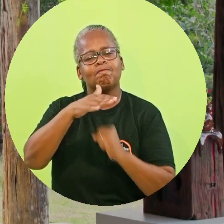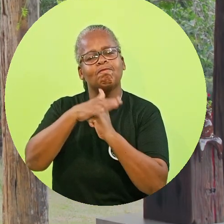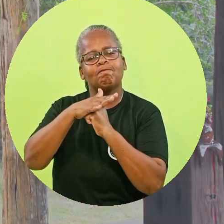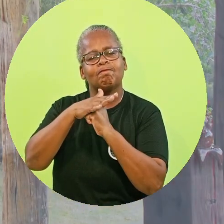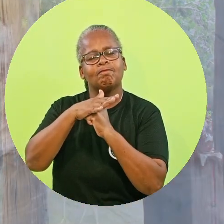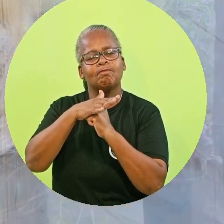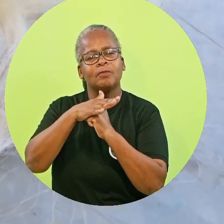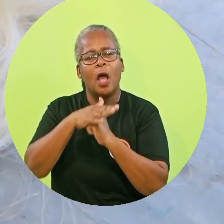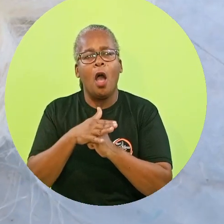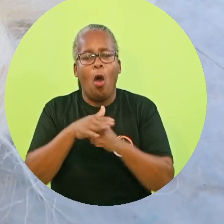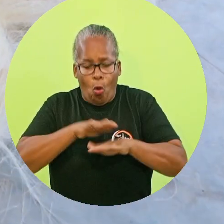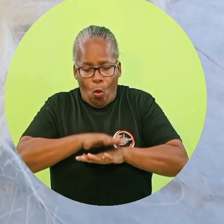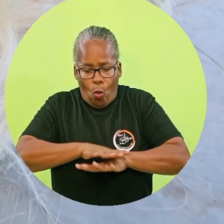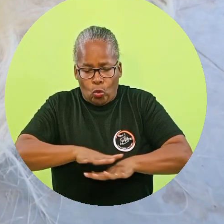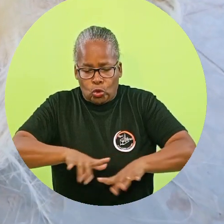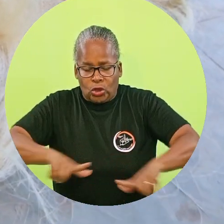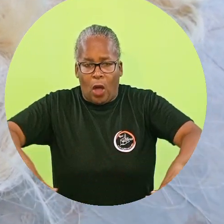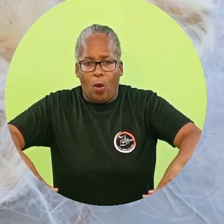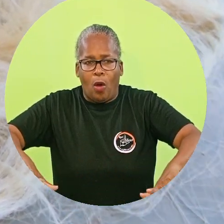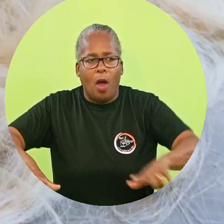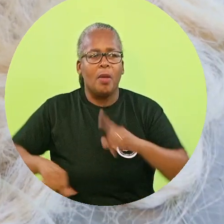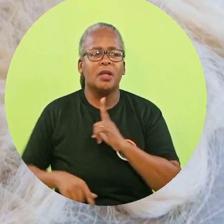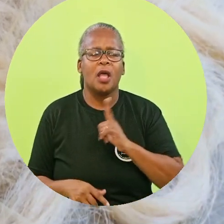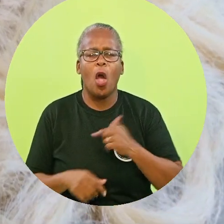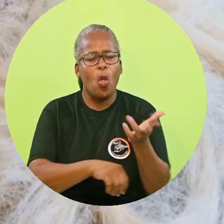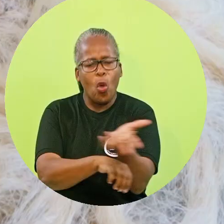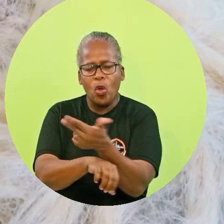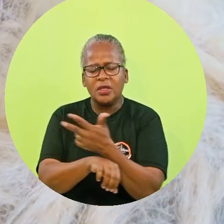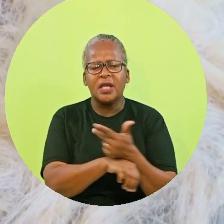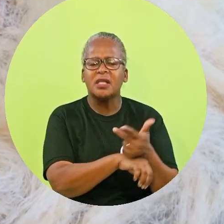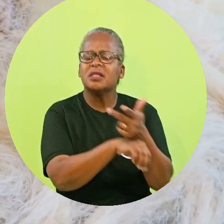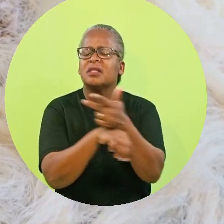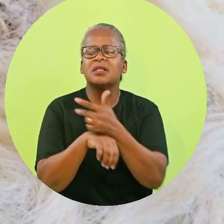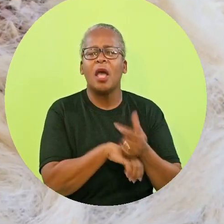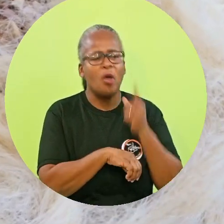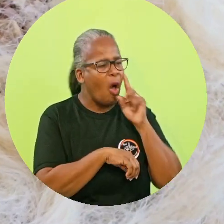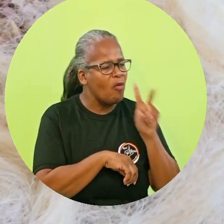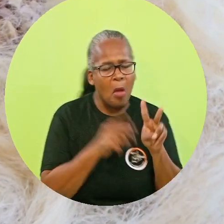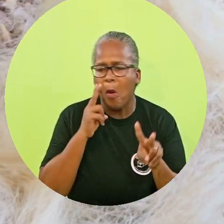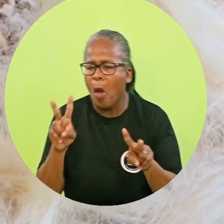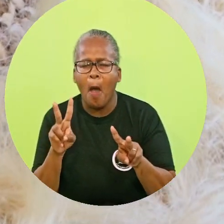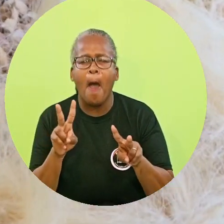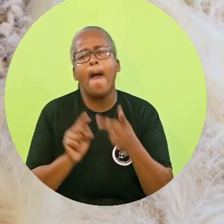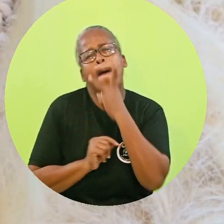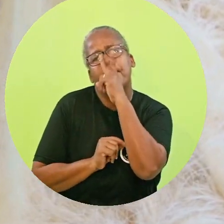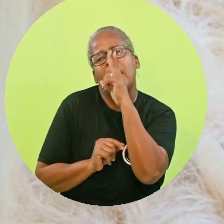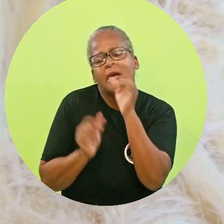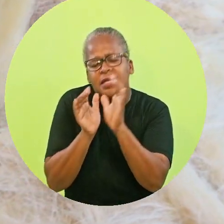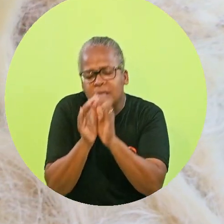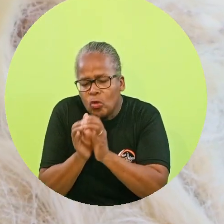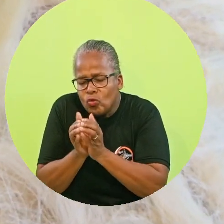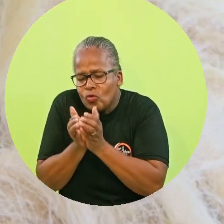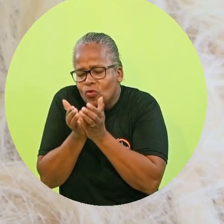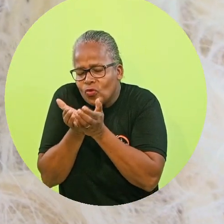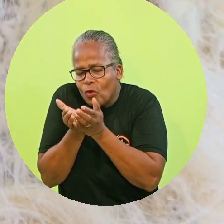O chão recebeu esse desenho orgânico de restos. Alguns visitantes viram ali a beleza de um ninho, outros reconheceram os